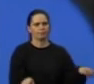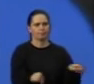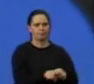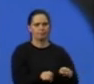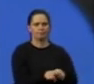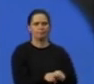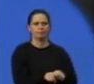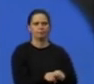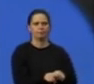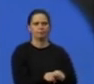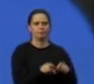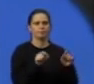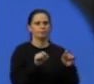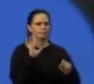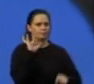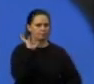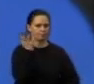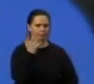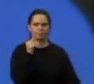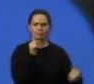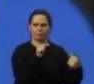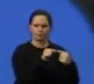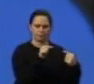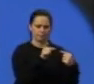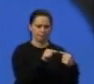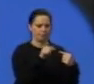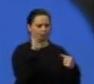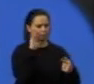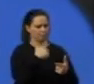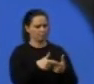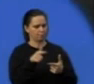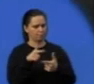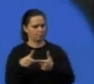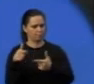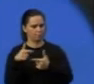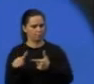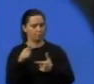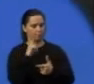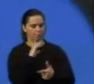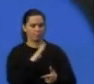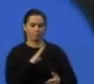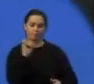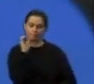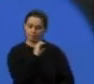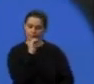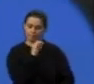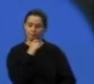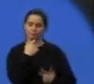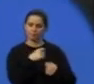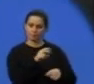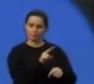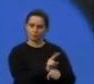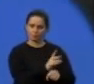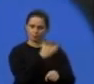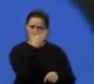Relacionado às situações de emergência, podemos discutir também, prezado aluno, sobre o